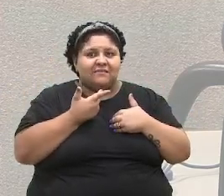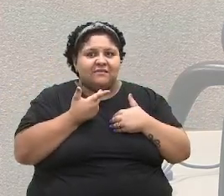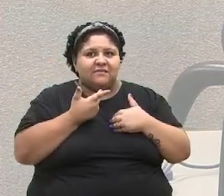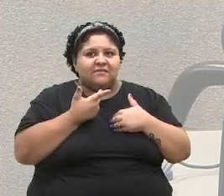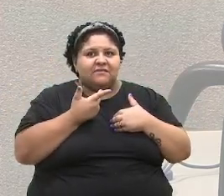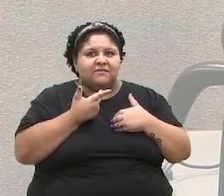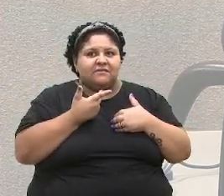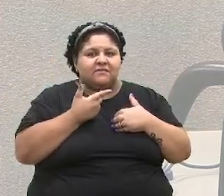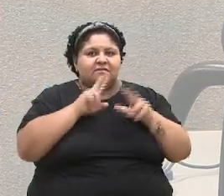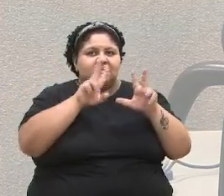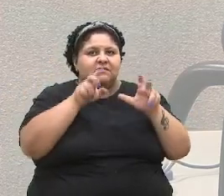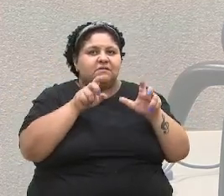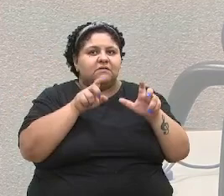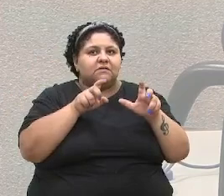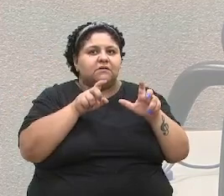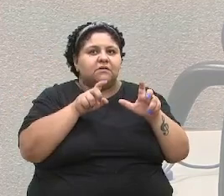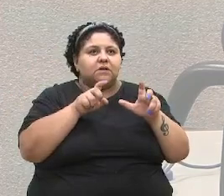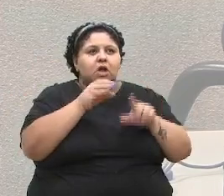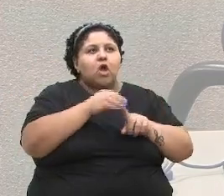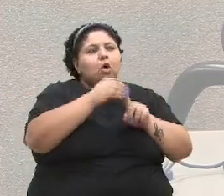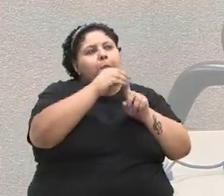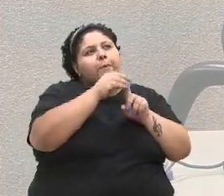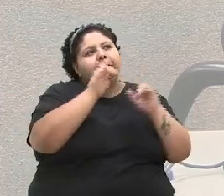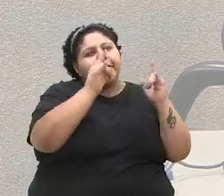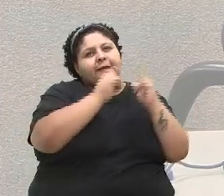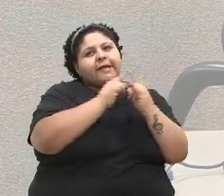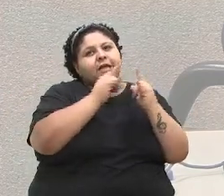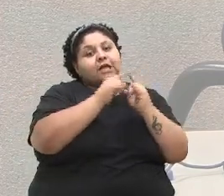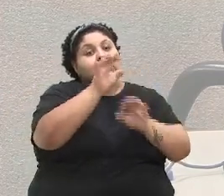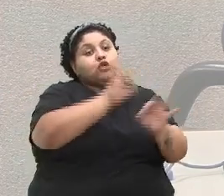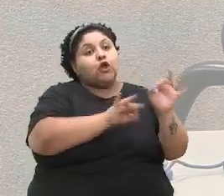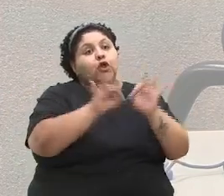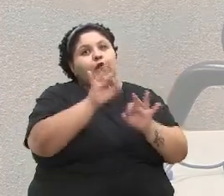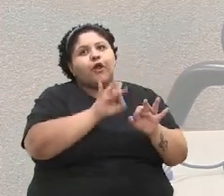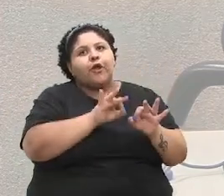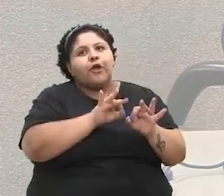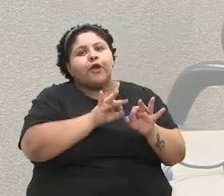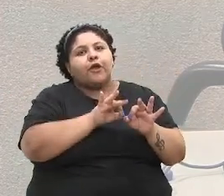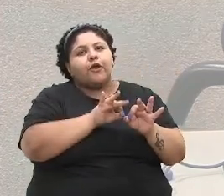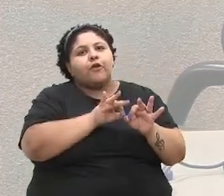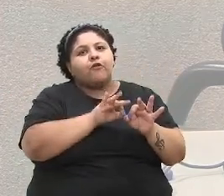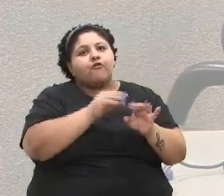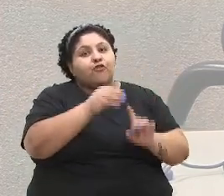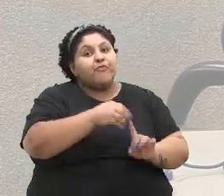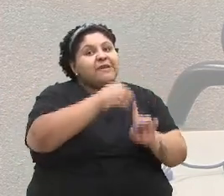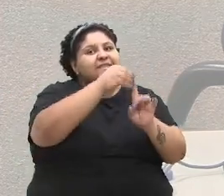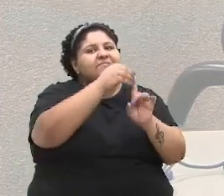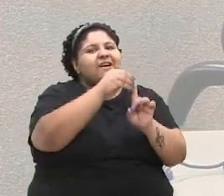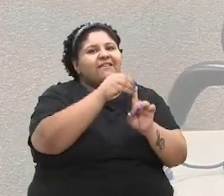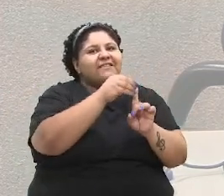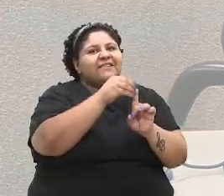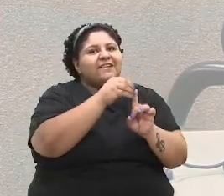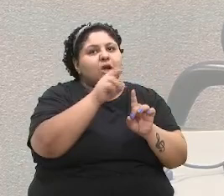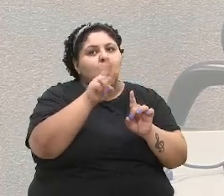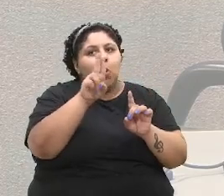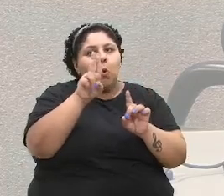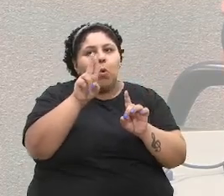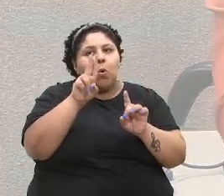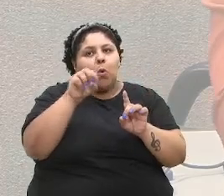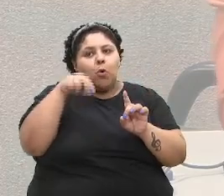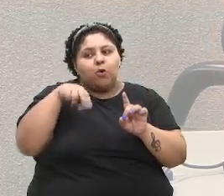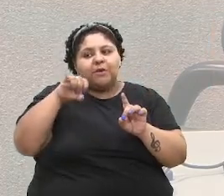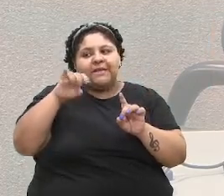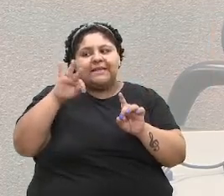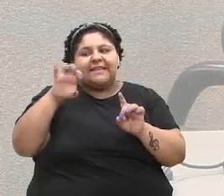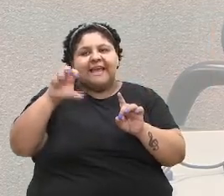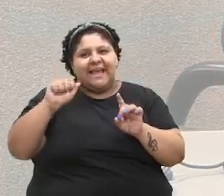nessas questões, uma das primeiras entidades que se organizou, que foi protagonista e pioneira, foi o Unitea, né? E eu me sinto muito